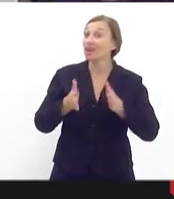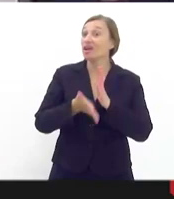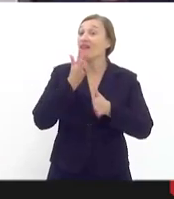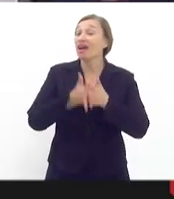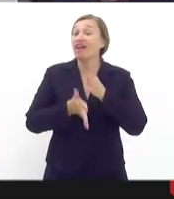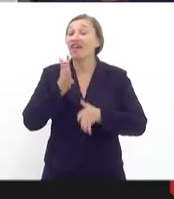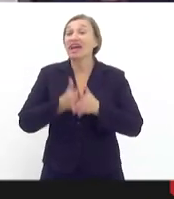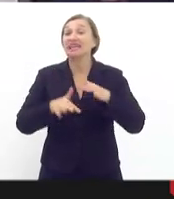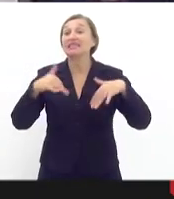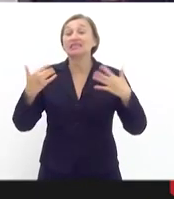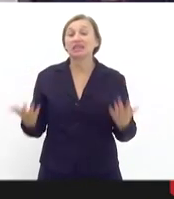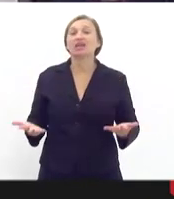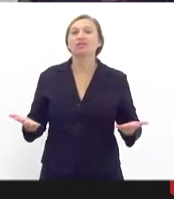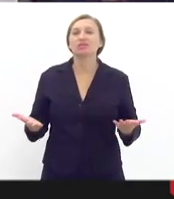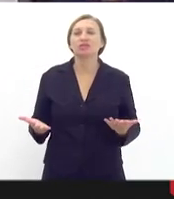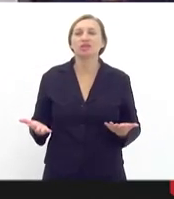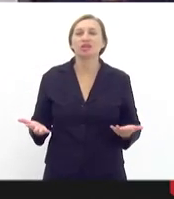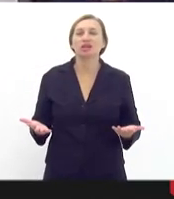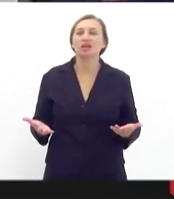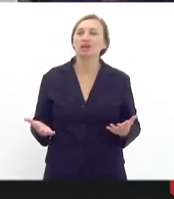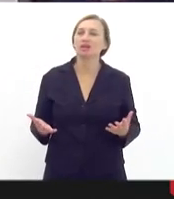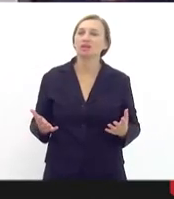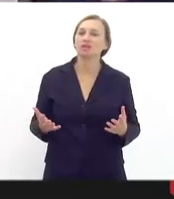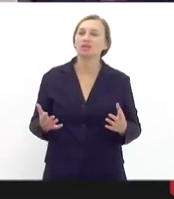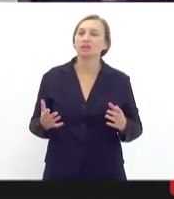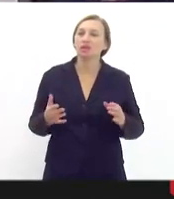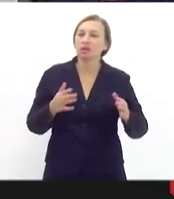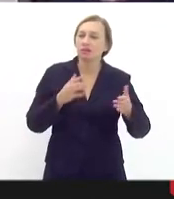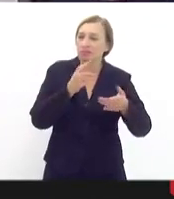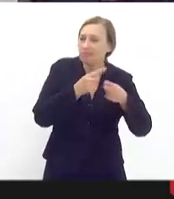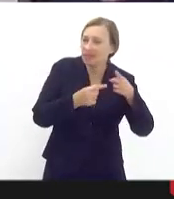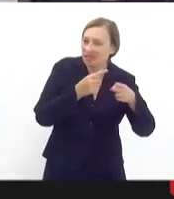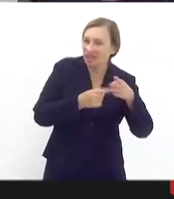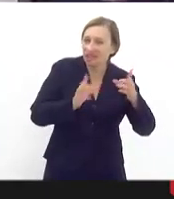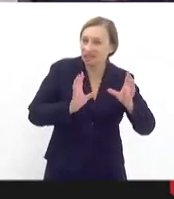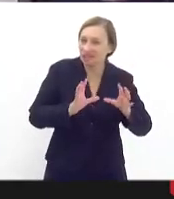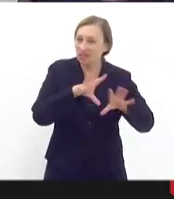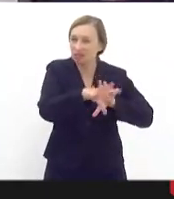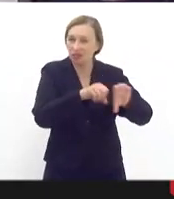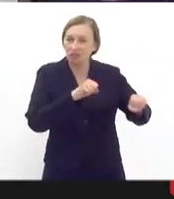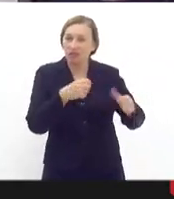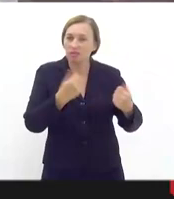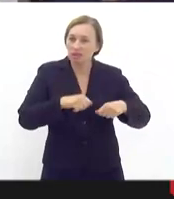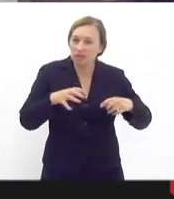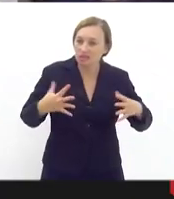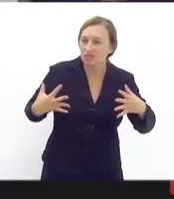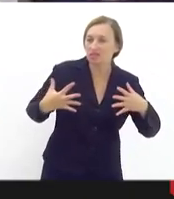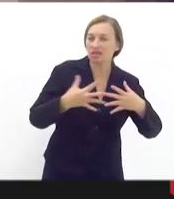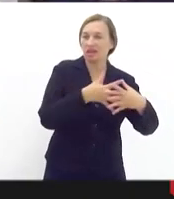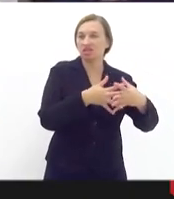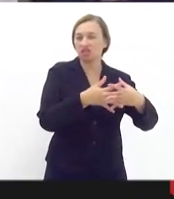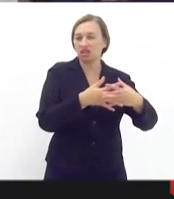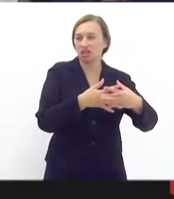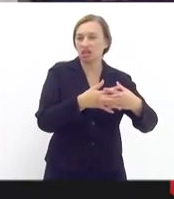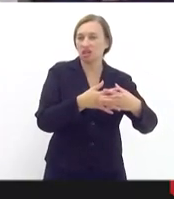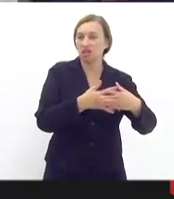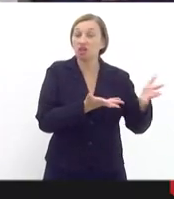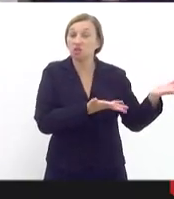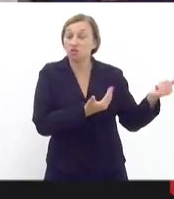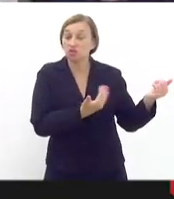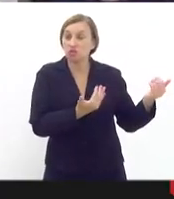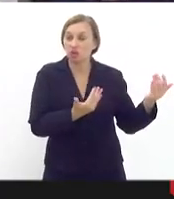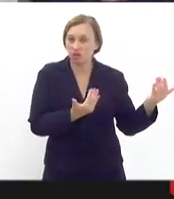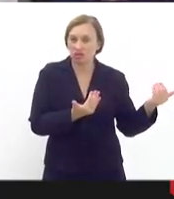certa medida, uma parte dessa formação ela tem que engajar os próprios jovens, que eu chamo de jovens formadores,